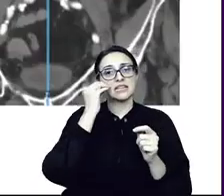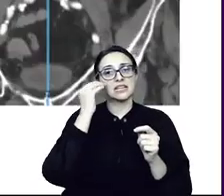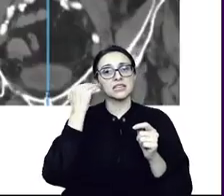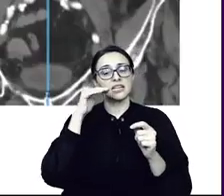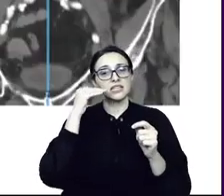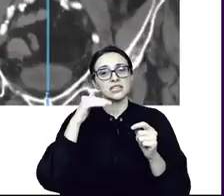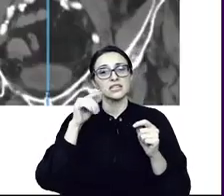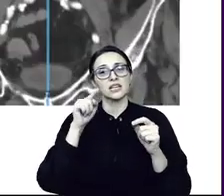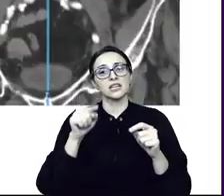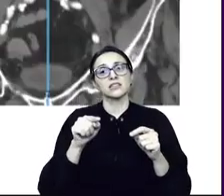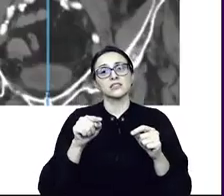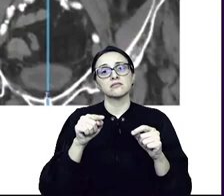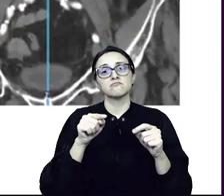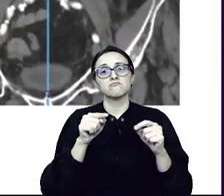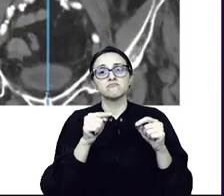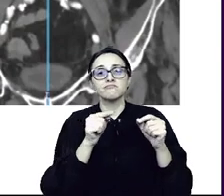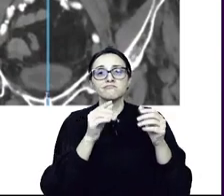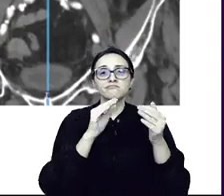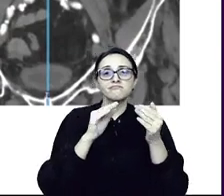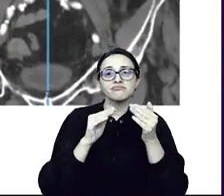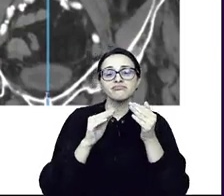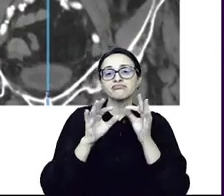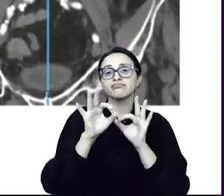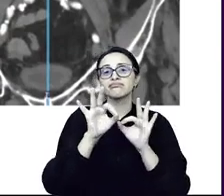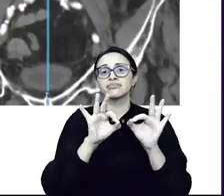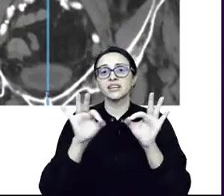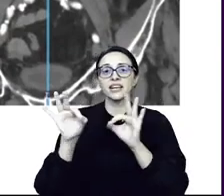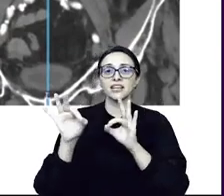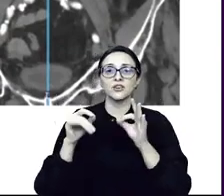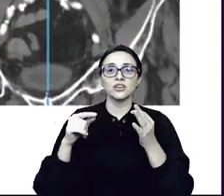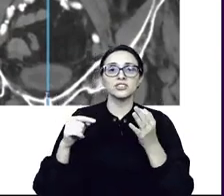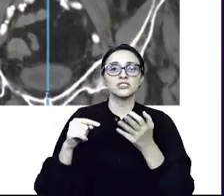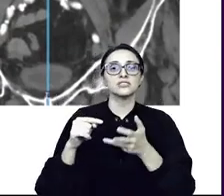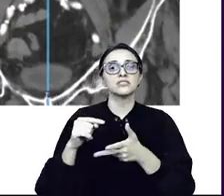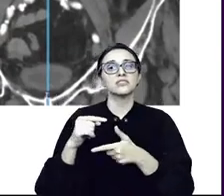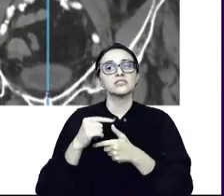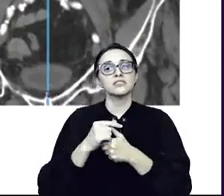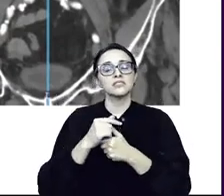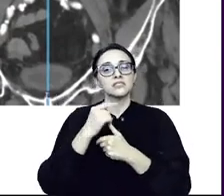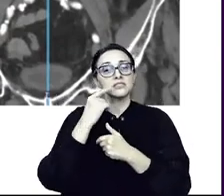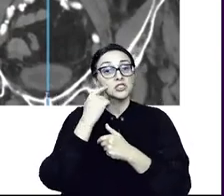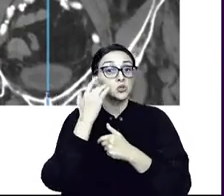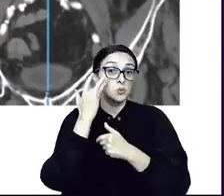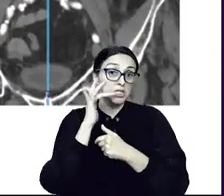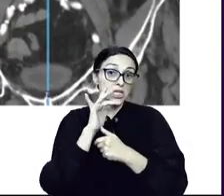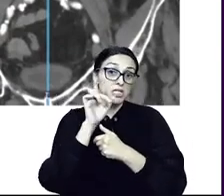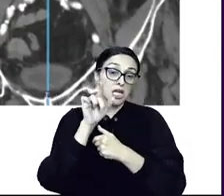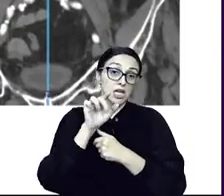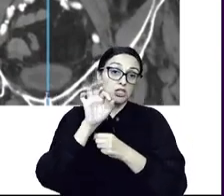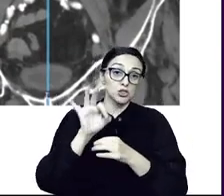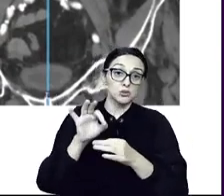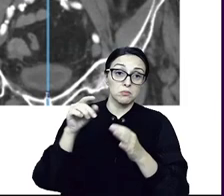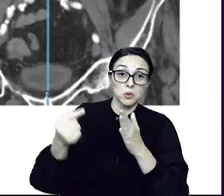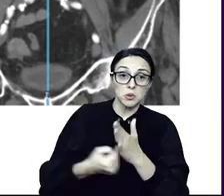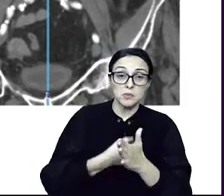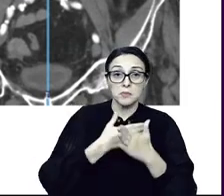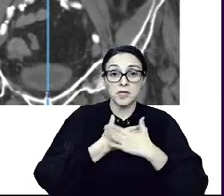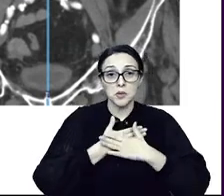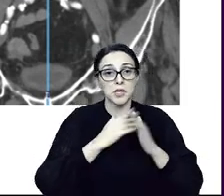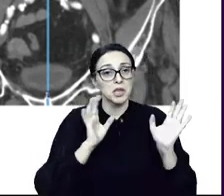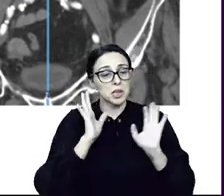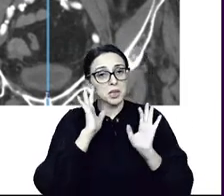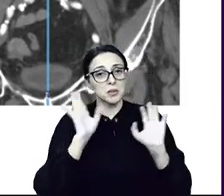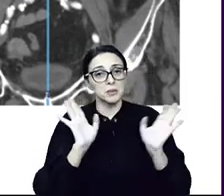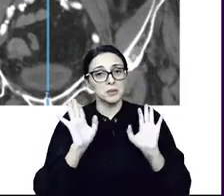entender essa deformidade do ponto de vista tridimensional. Eu não sei se é isso que você me perguntou, se era para esse lado que você